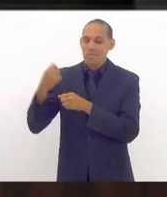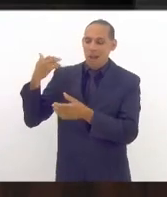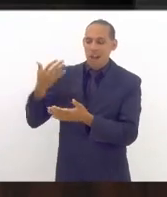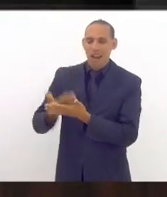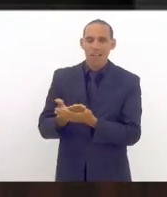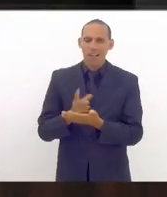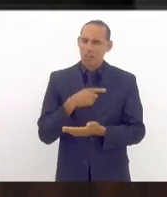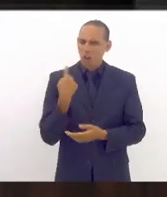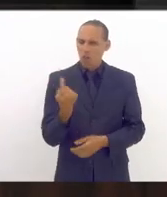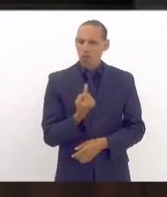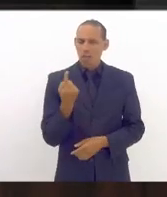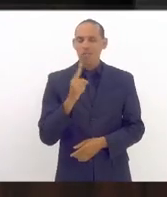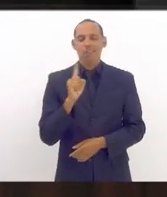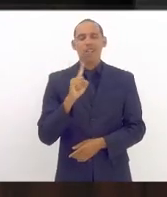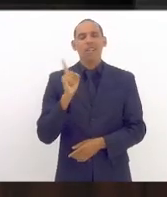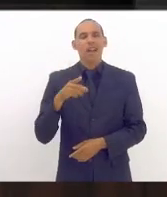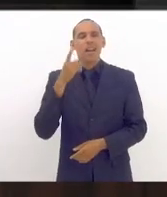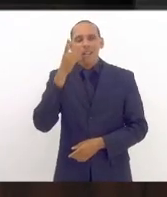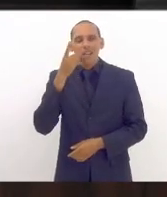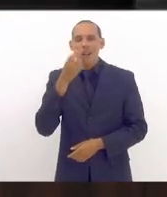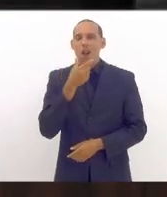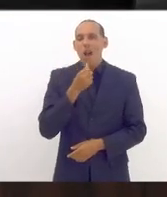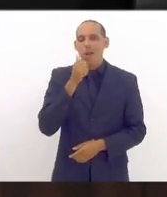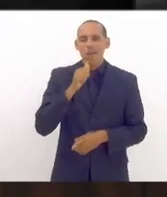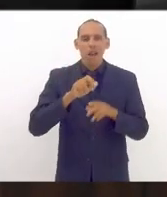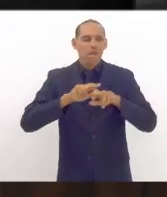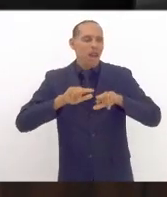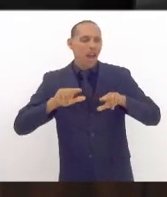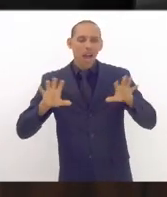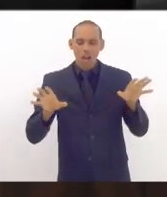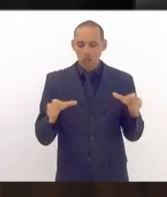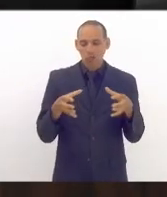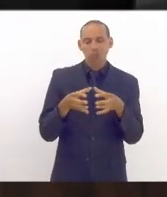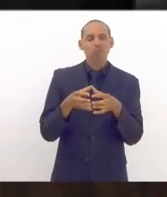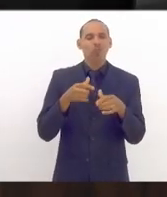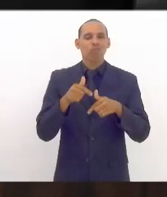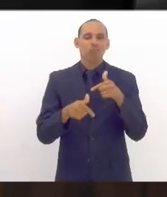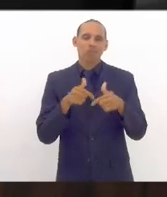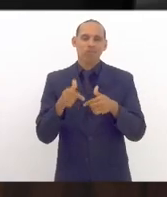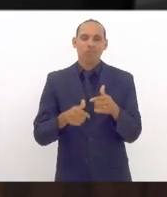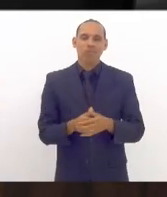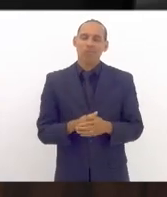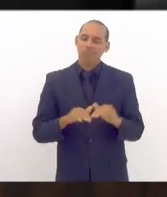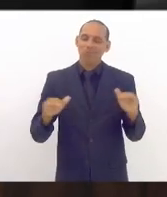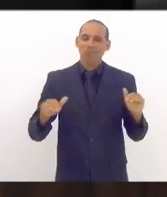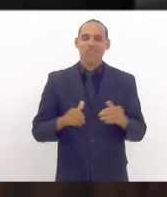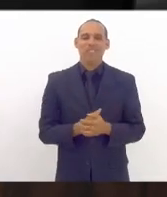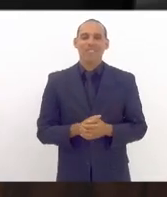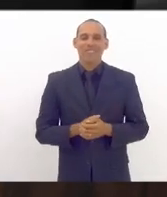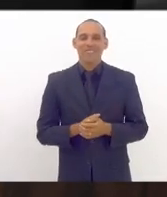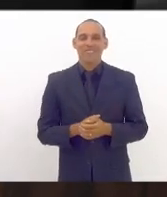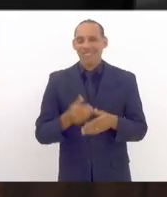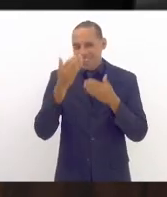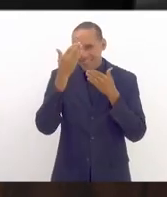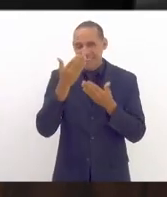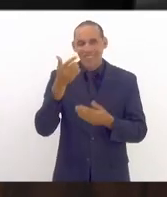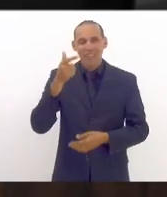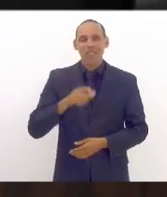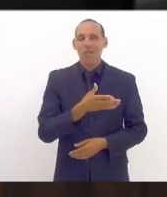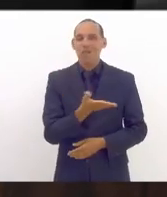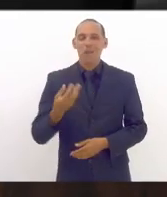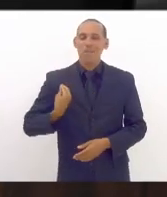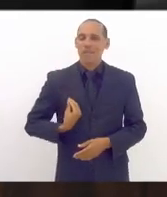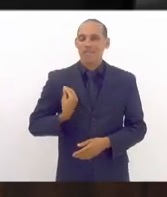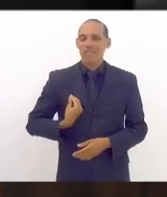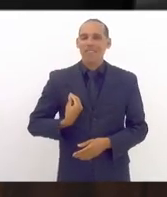sozinho isso aqui é um trabalho conjunto de deputadas e deputados né e é isso agradecer mais uma vez Apesar